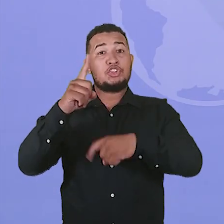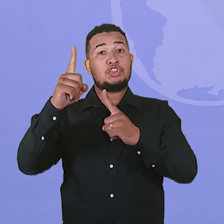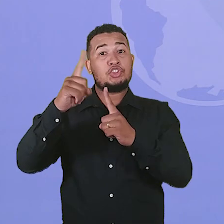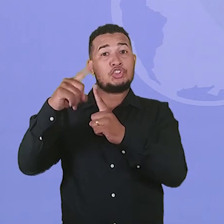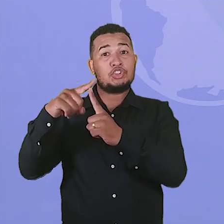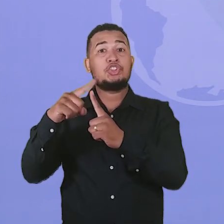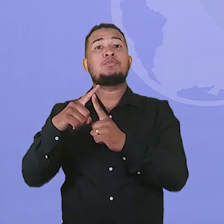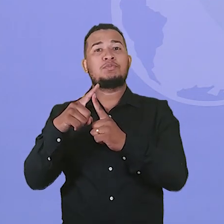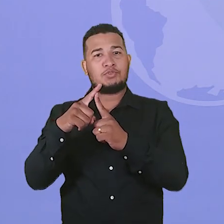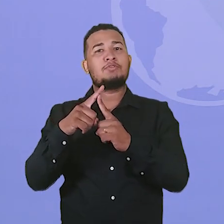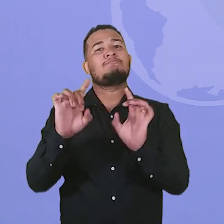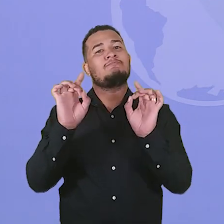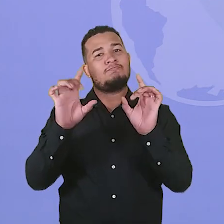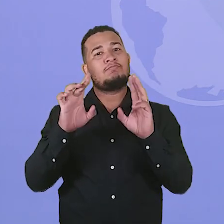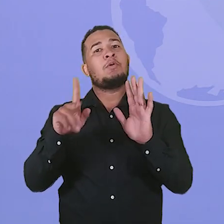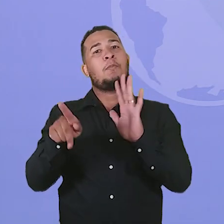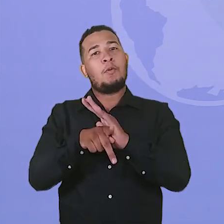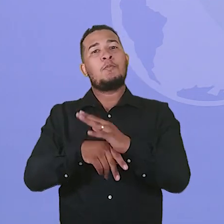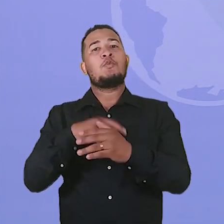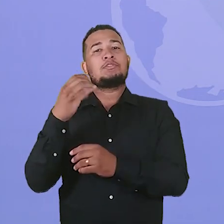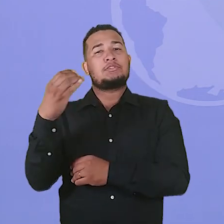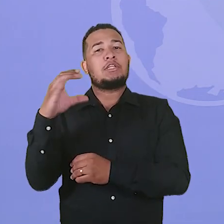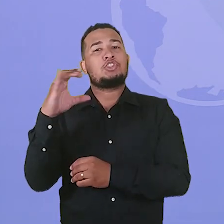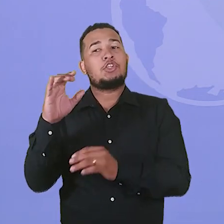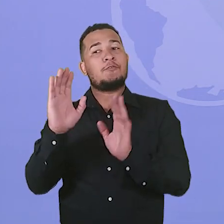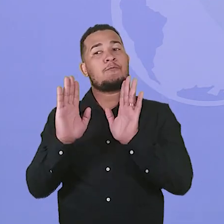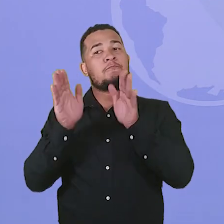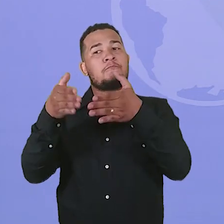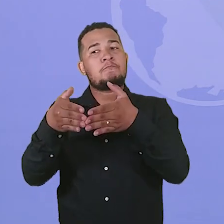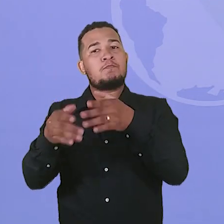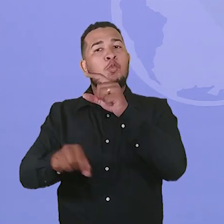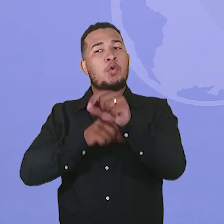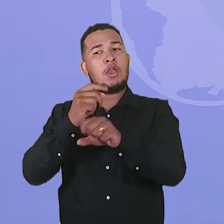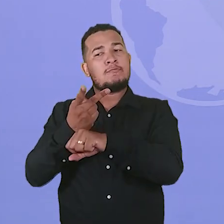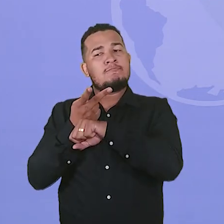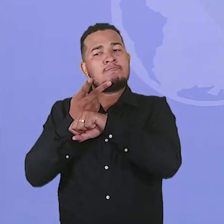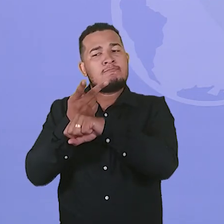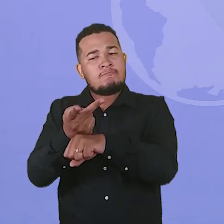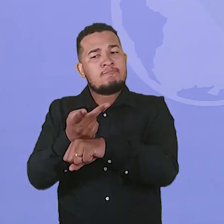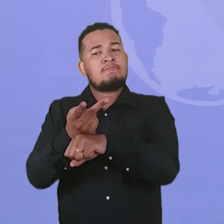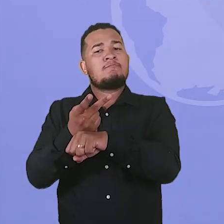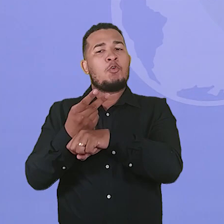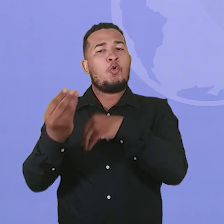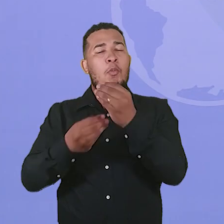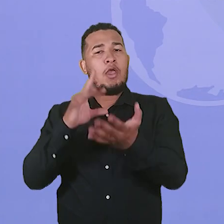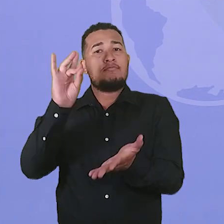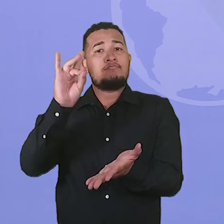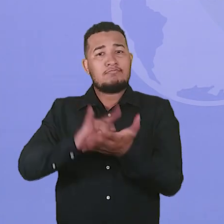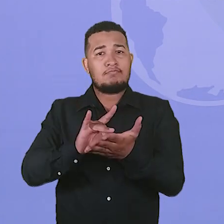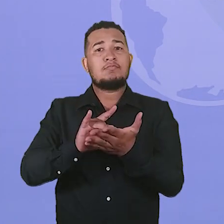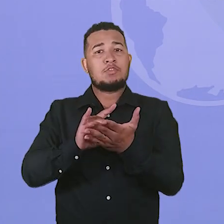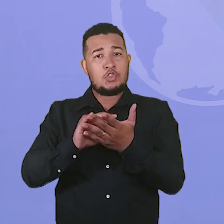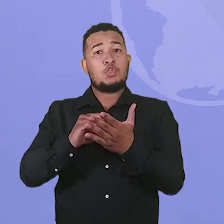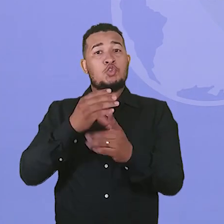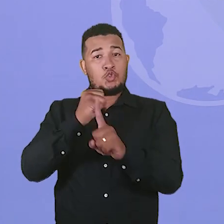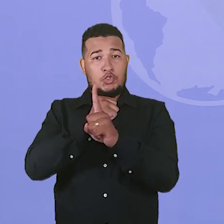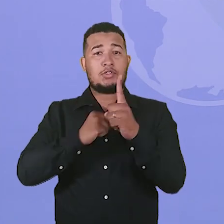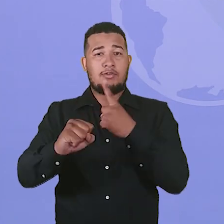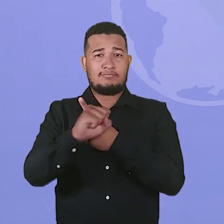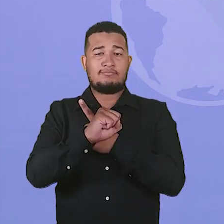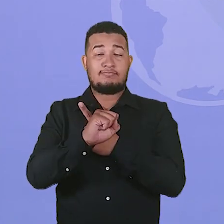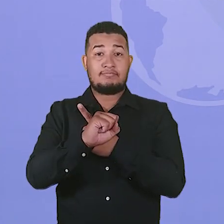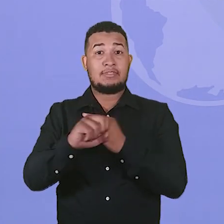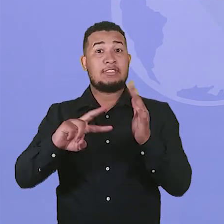de conhecimento científico que busca a investigação da realidade social. Quer